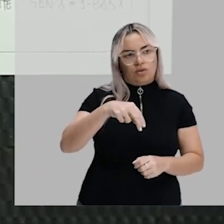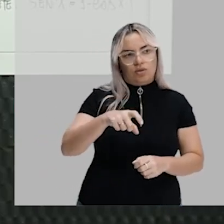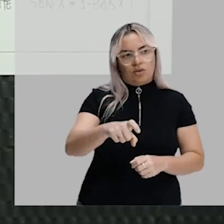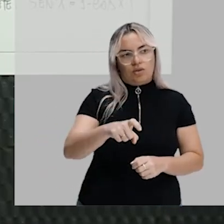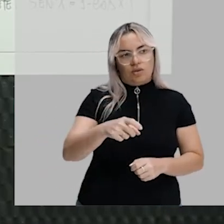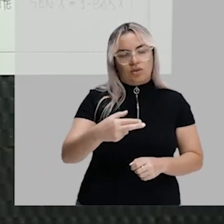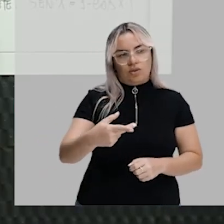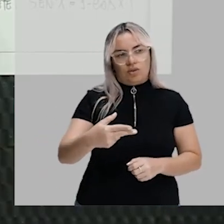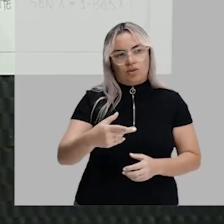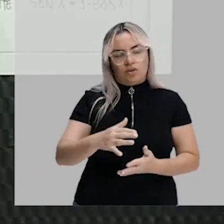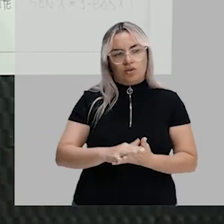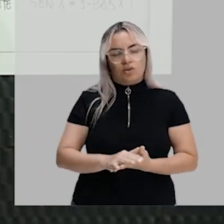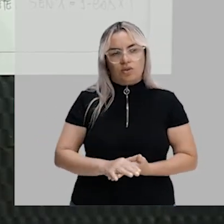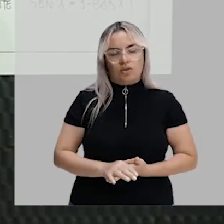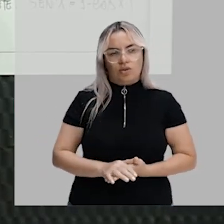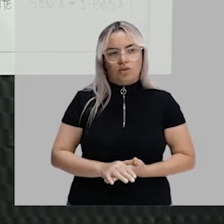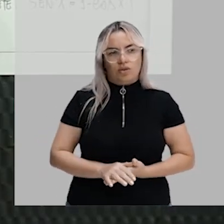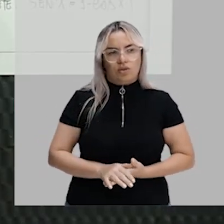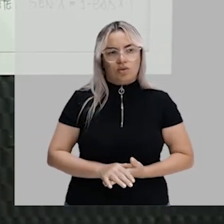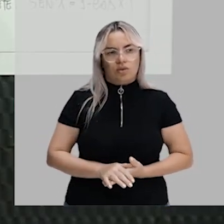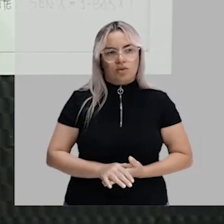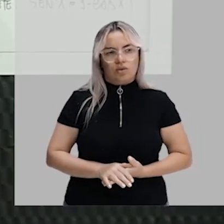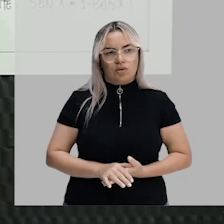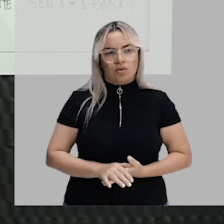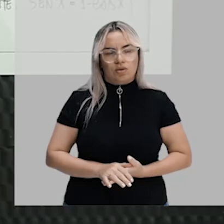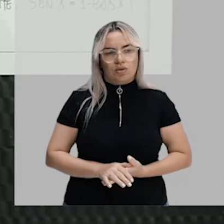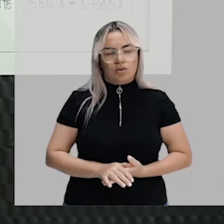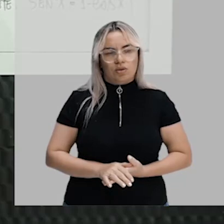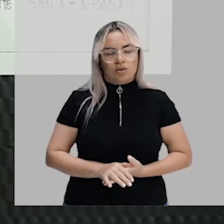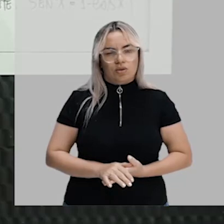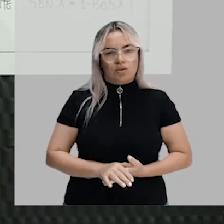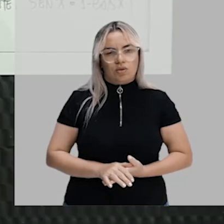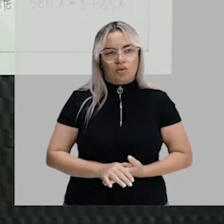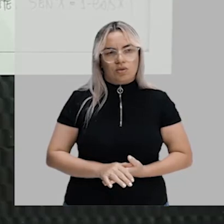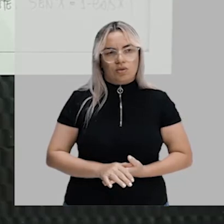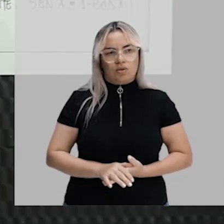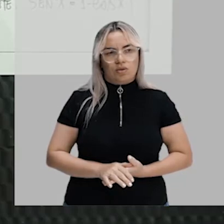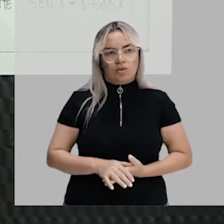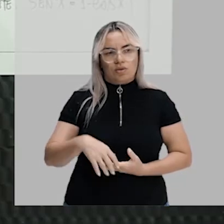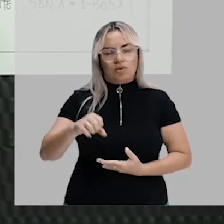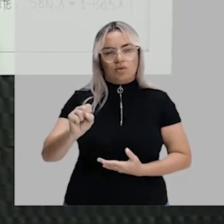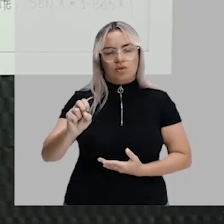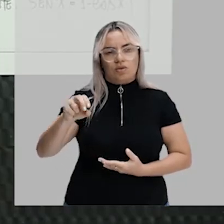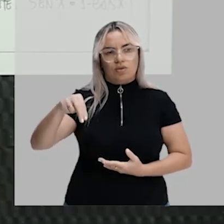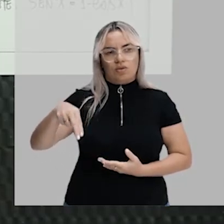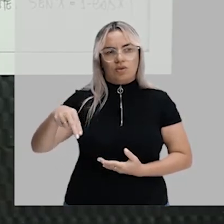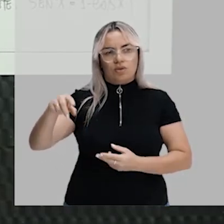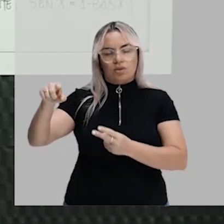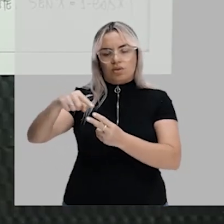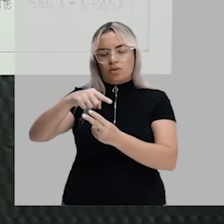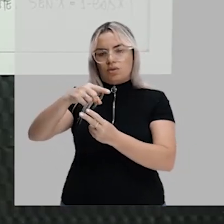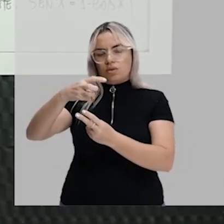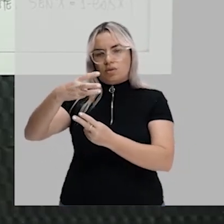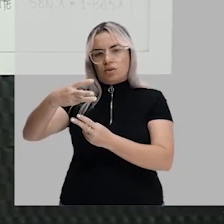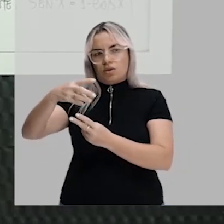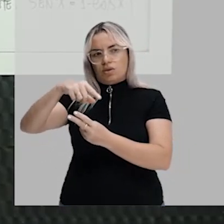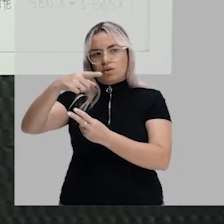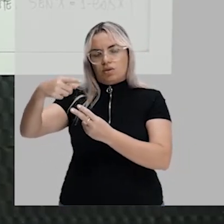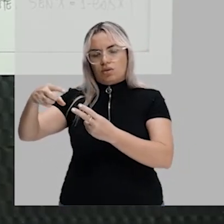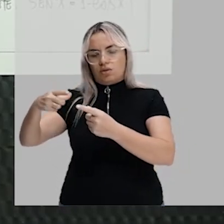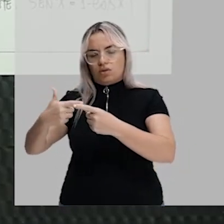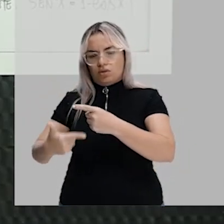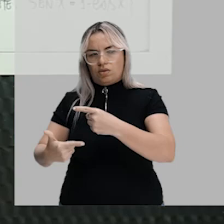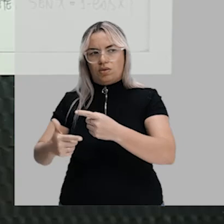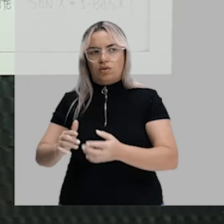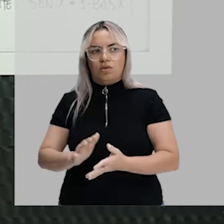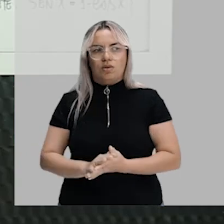igual ao seno de 3 pi so 2 e como ele ele coincide aqui